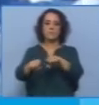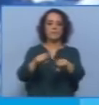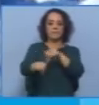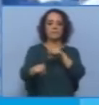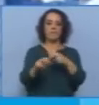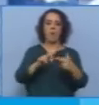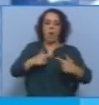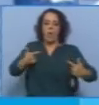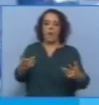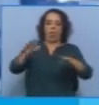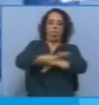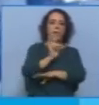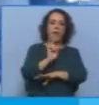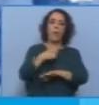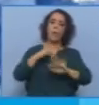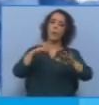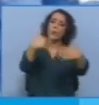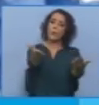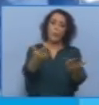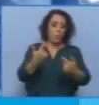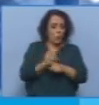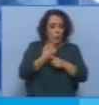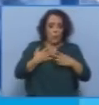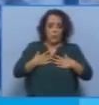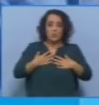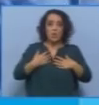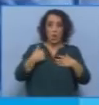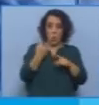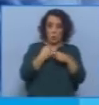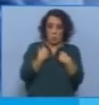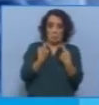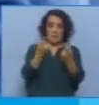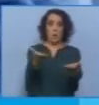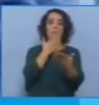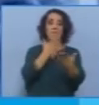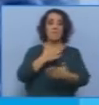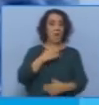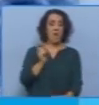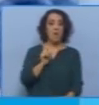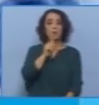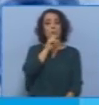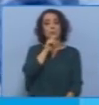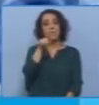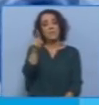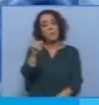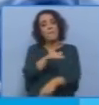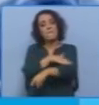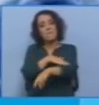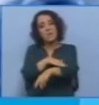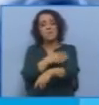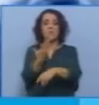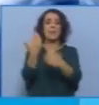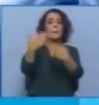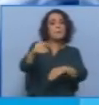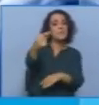usurpar, mas é dar uns aos outros aquilo que somos. E se o outro não me dá aquilo que eu preciso, também aprender que o outro se calhar também é frágil e limitado. Acho